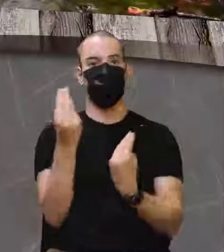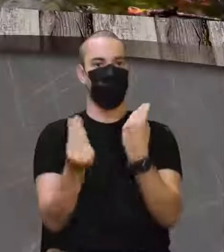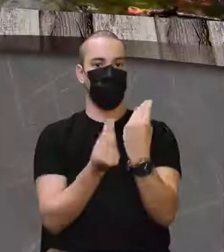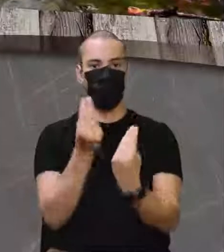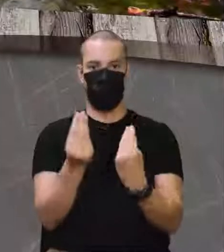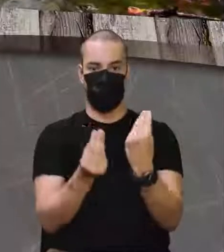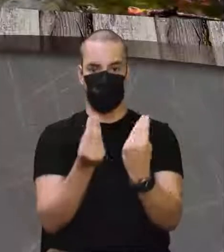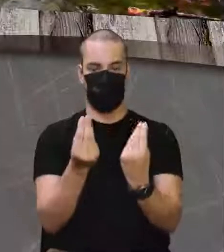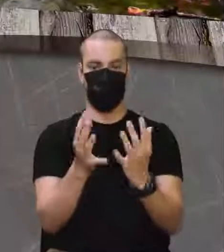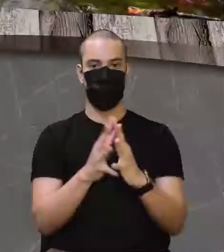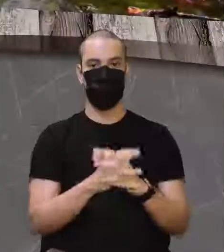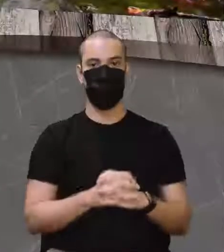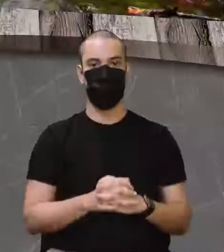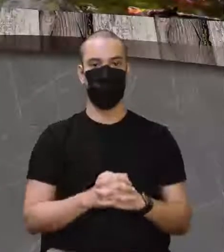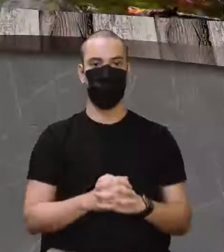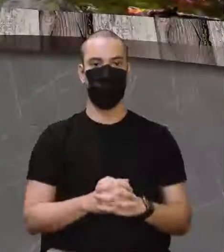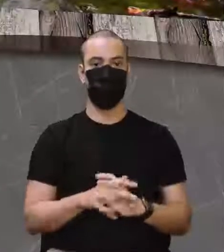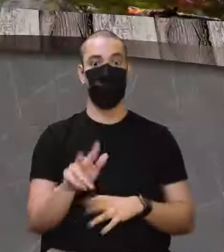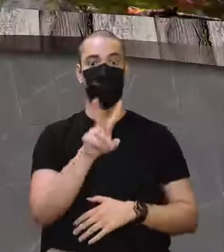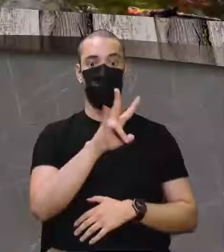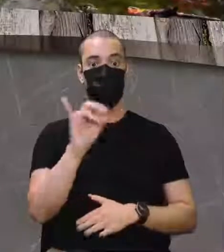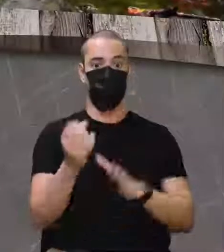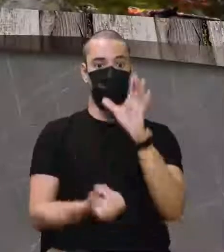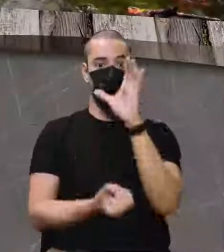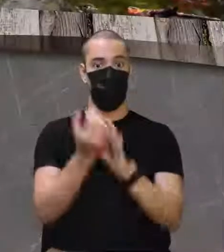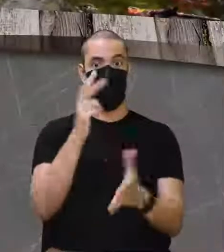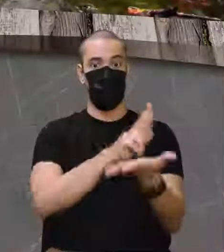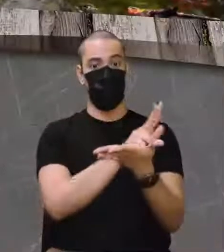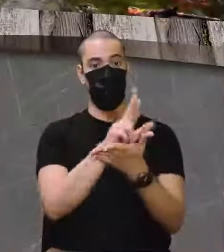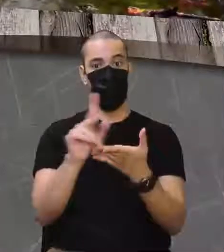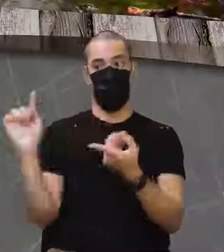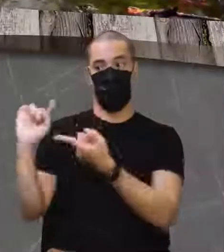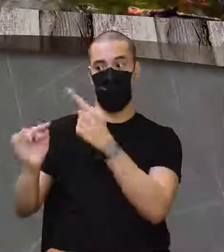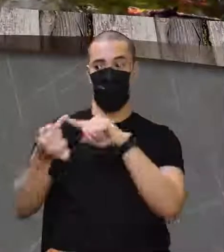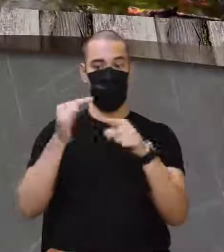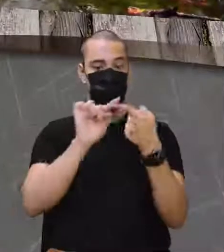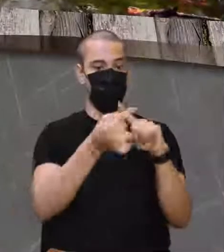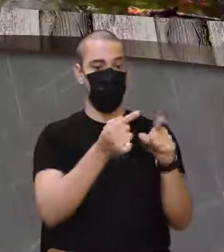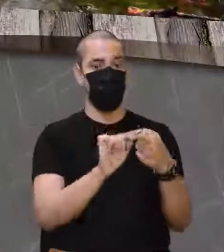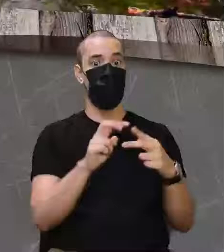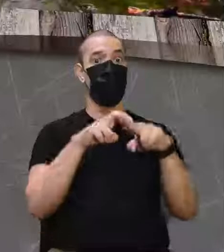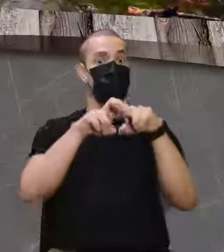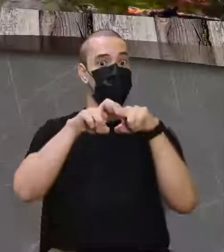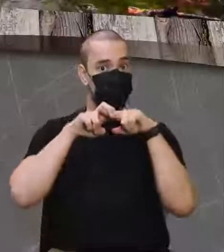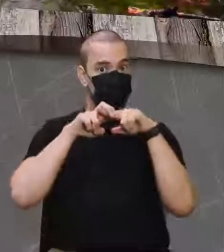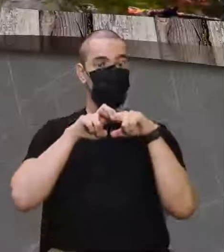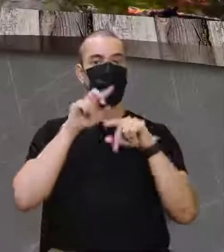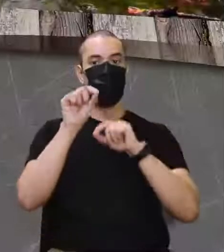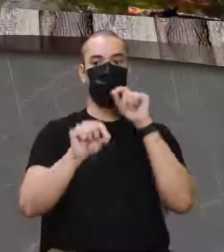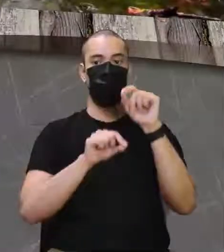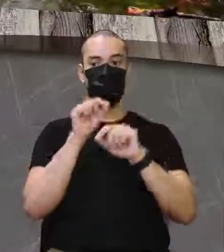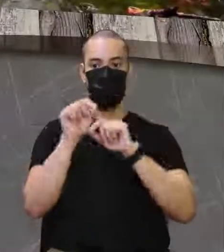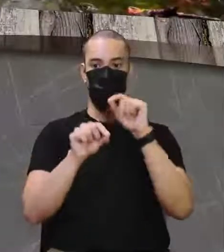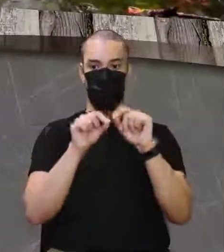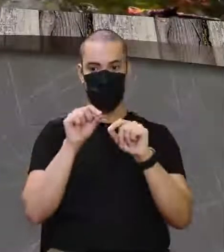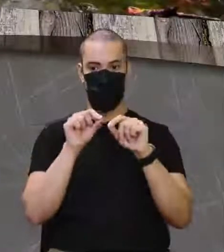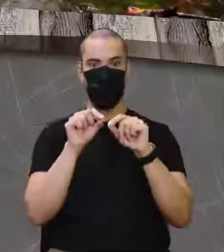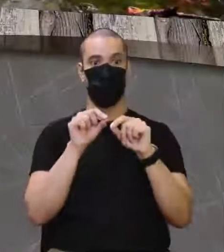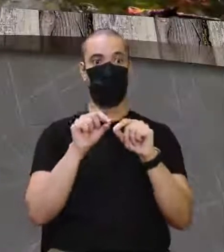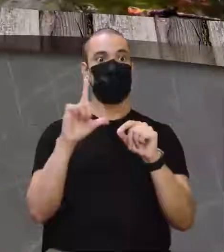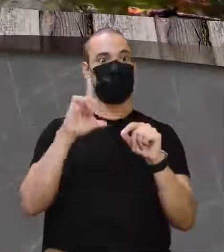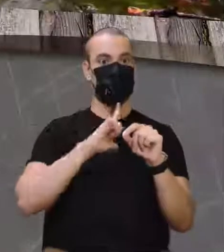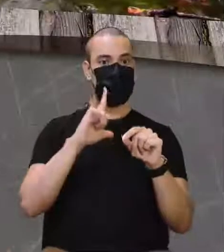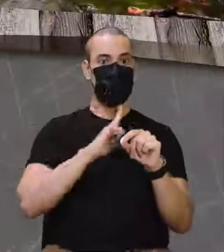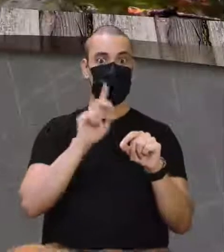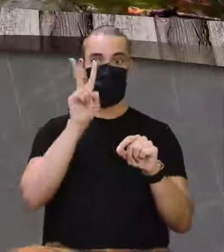esses fatores vão se separar, gerando vários tipos de combinações. É por isso, pessoal, que, por exemplo, por mais que eu tenha